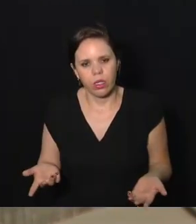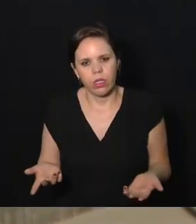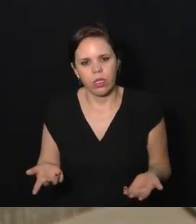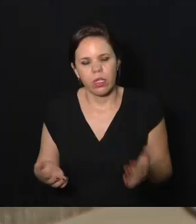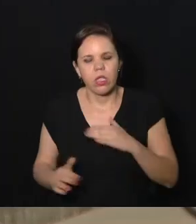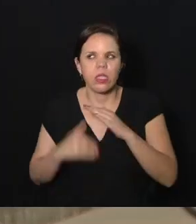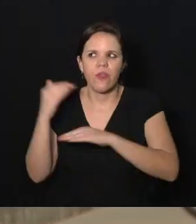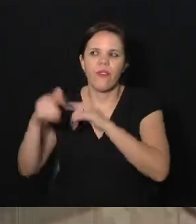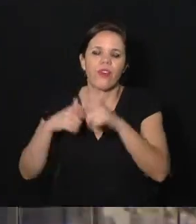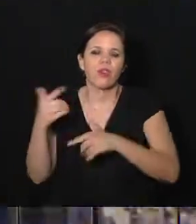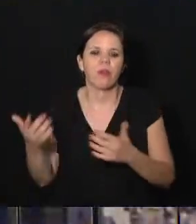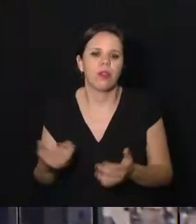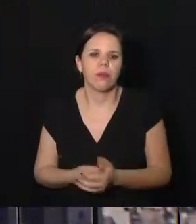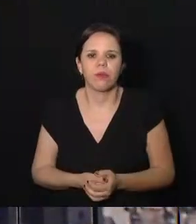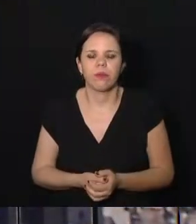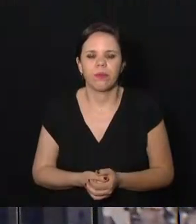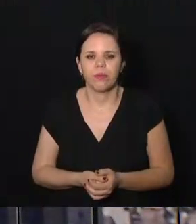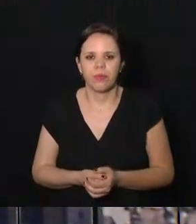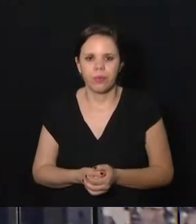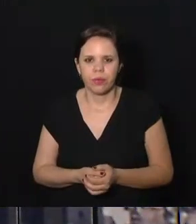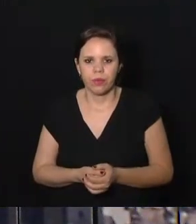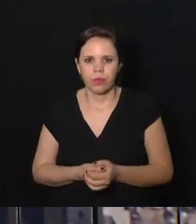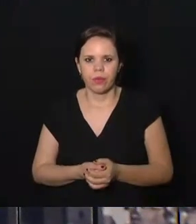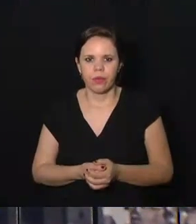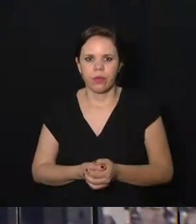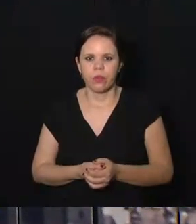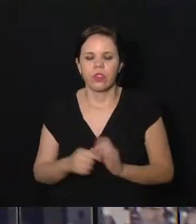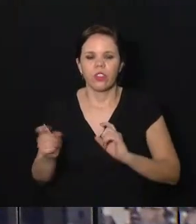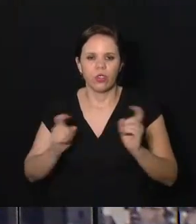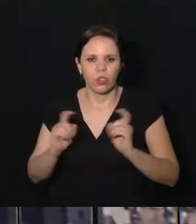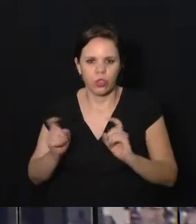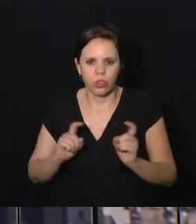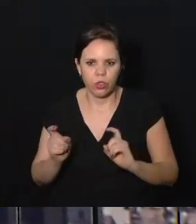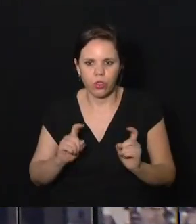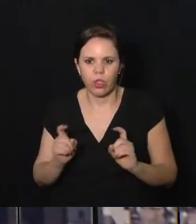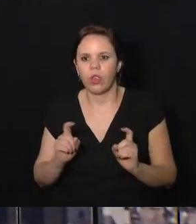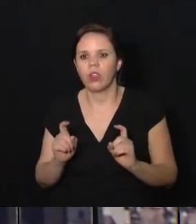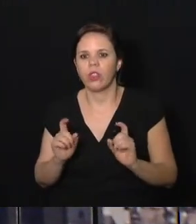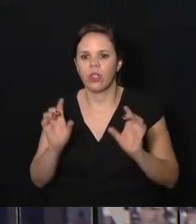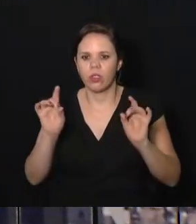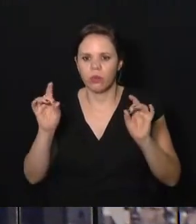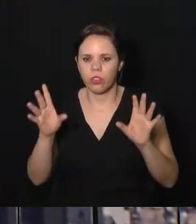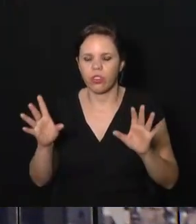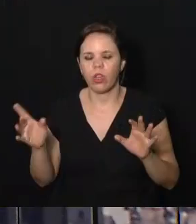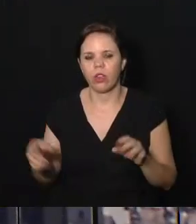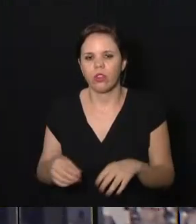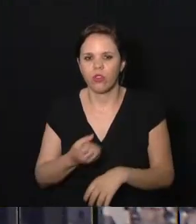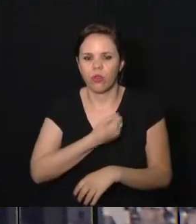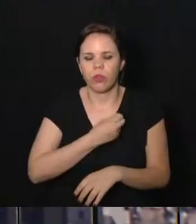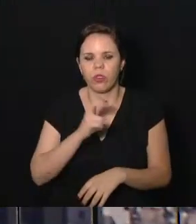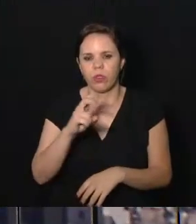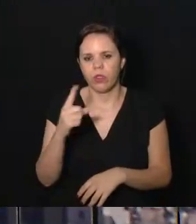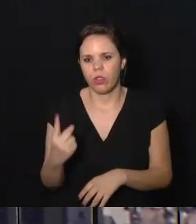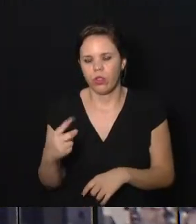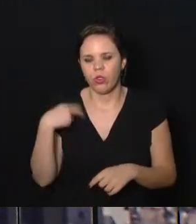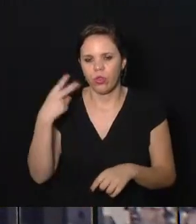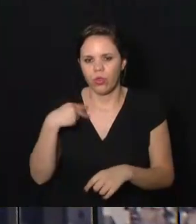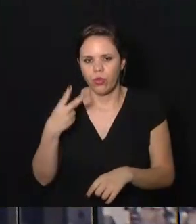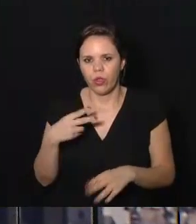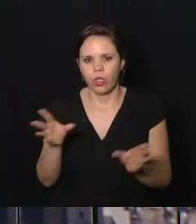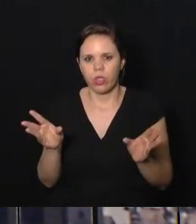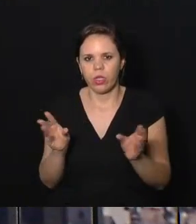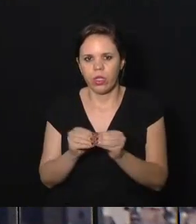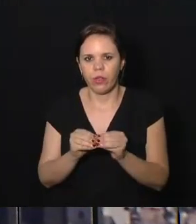desenvolver o trabalho em cima disso. Ainda durante a reunião ordinária de número 51, os vereadores definiram